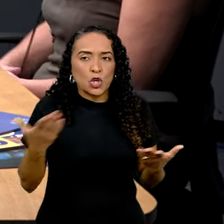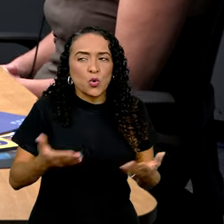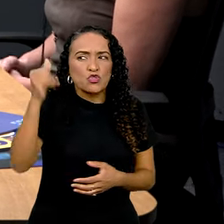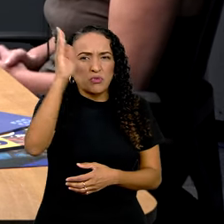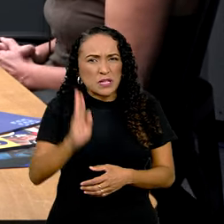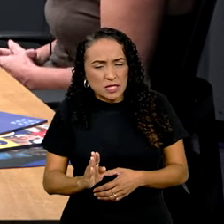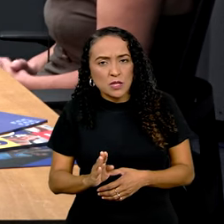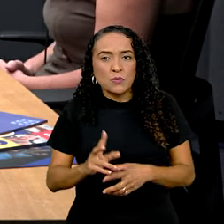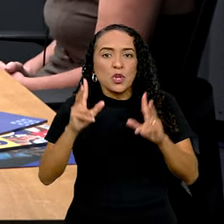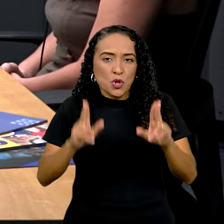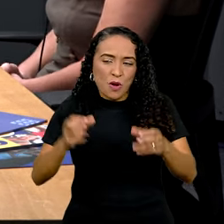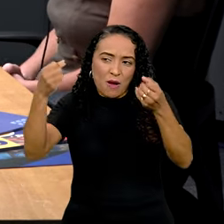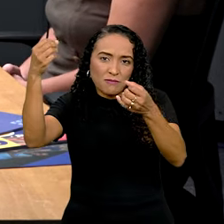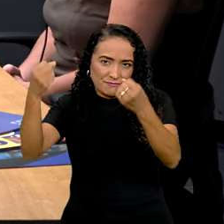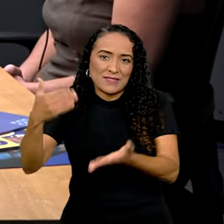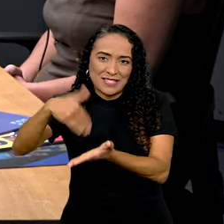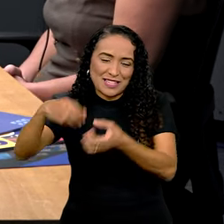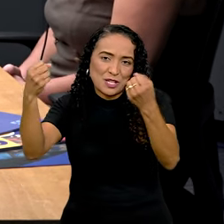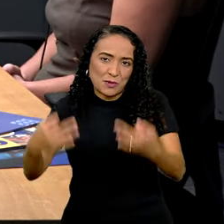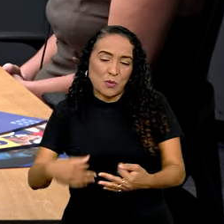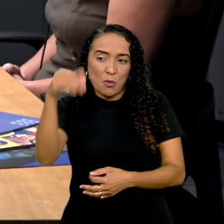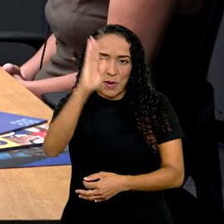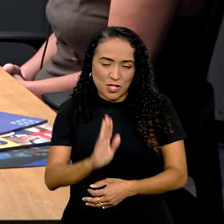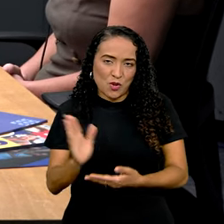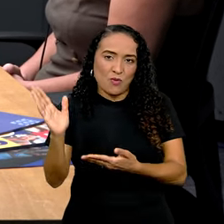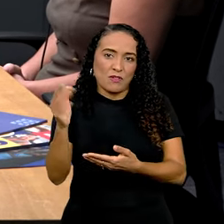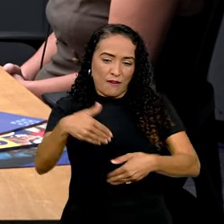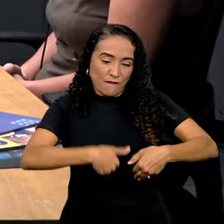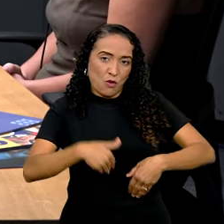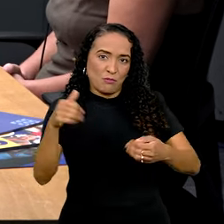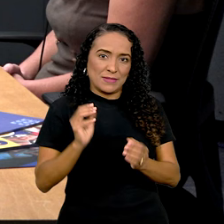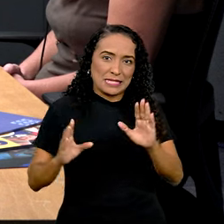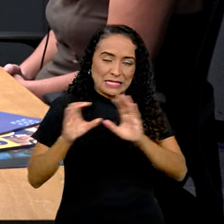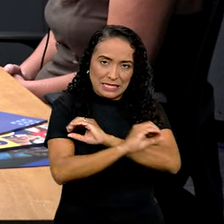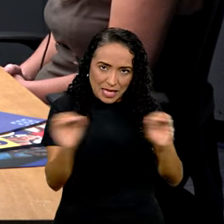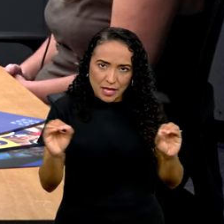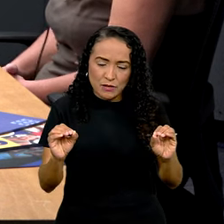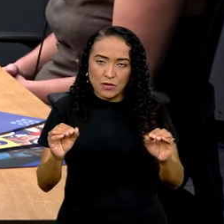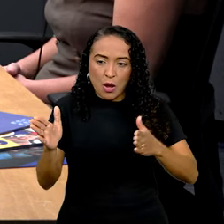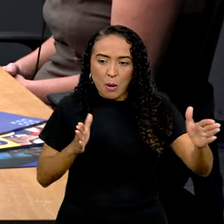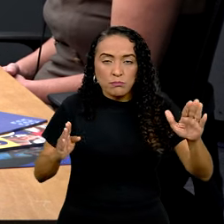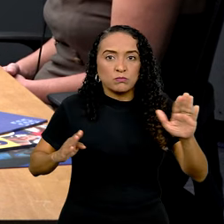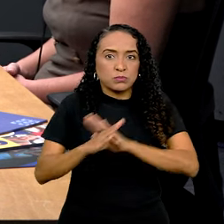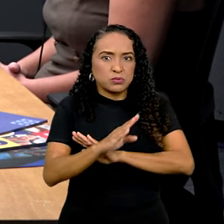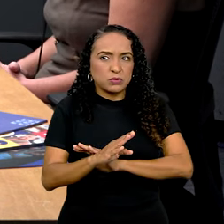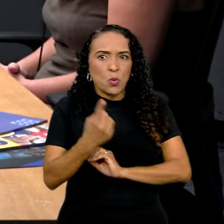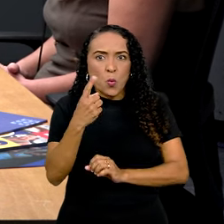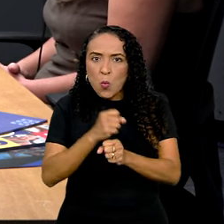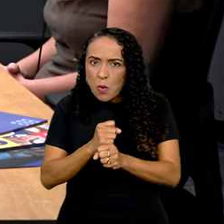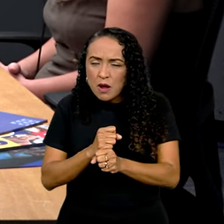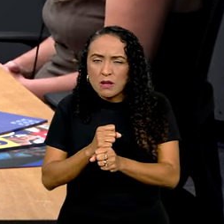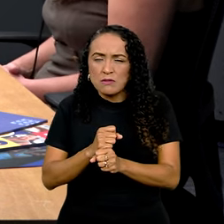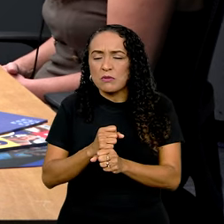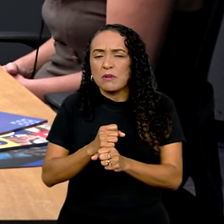a gente tem hoje no país né como a secretária eh colocou o Brasil sem fome no prazo muito recorde né de um pouco